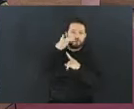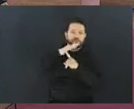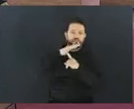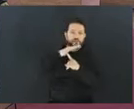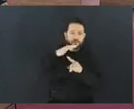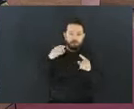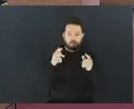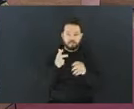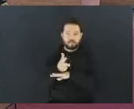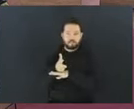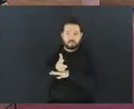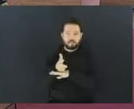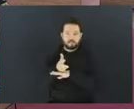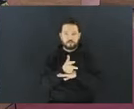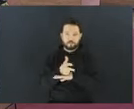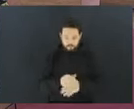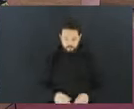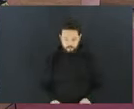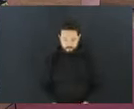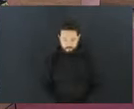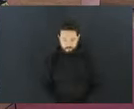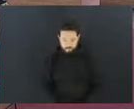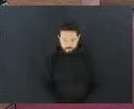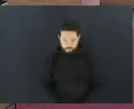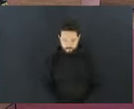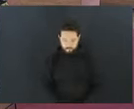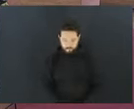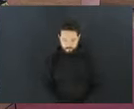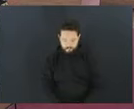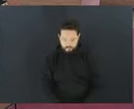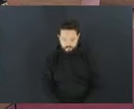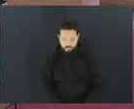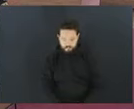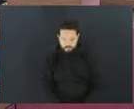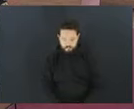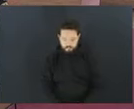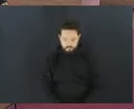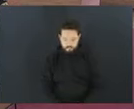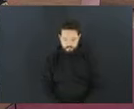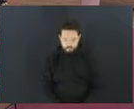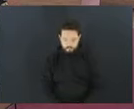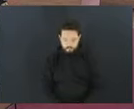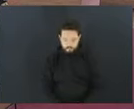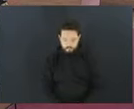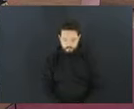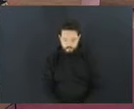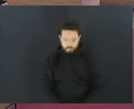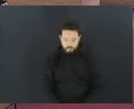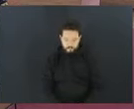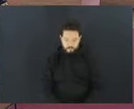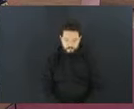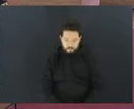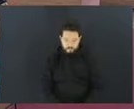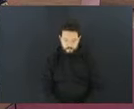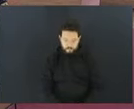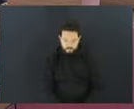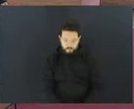Rodrigo Giovanni, representado pelo major Walter Ribeiro da Silva, subcomandante do 12º Batalhão da Polícia Militar,